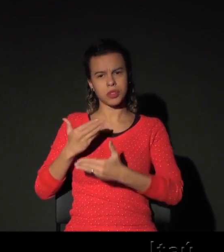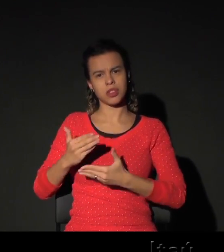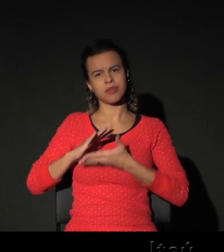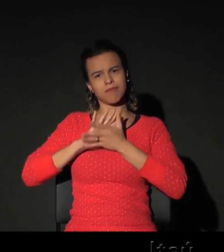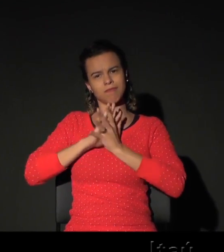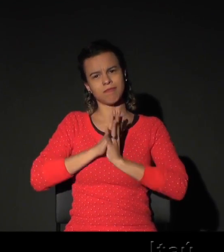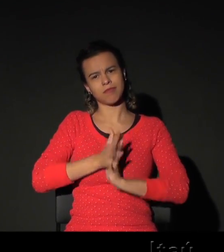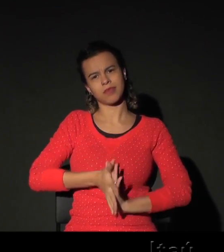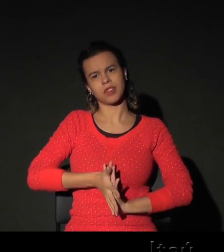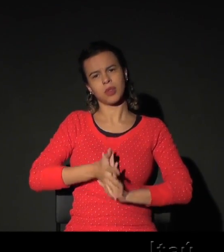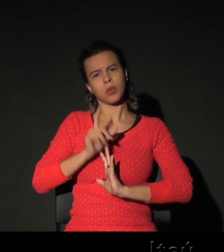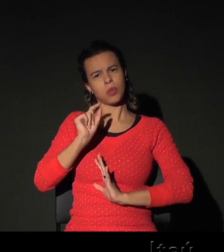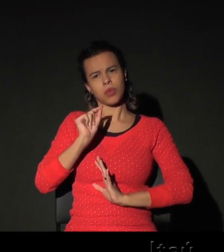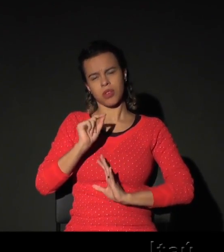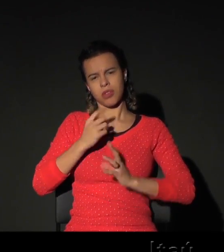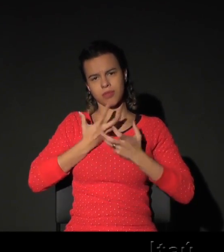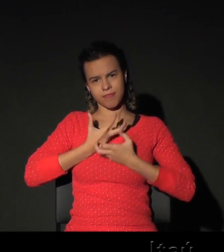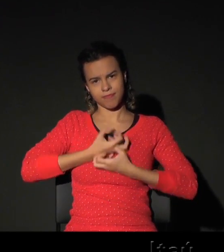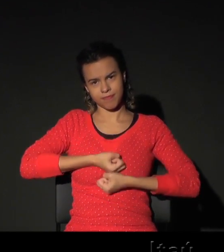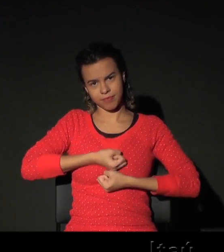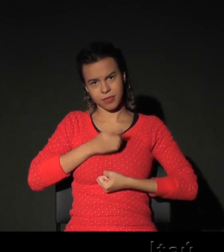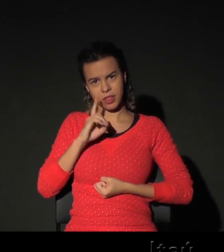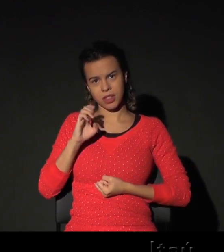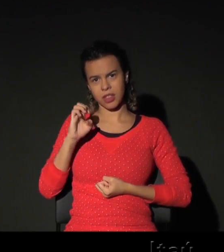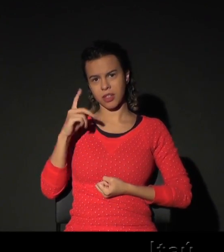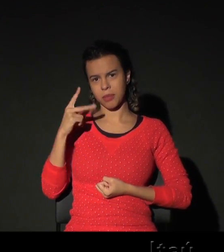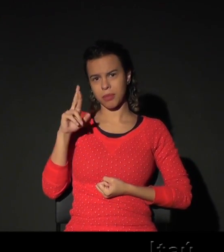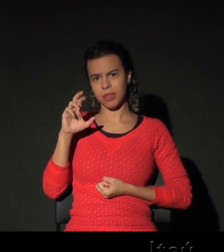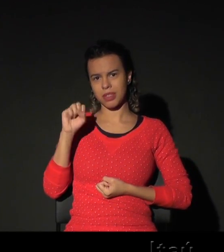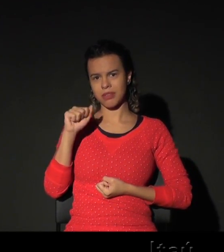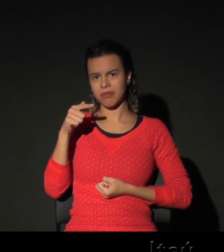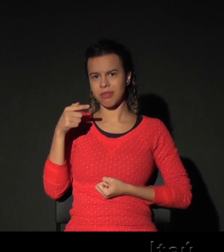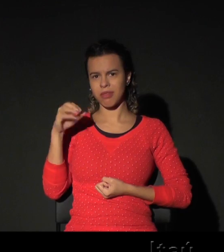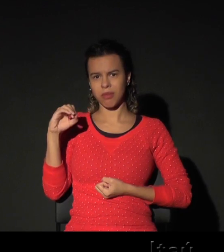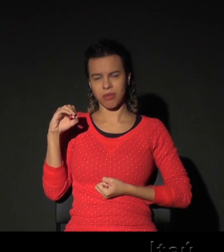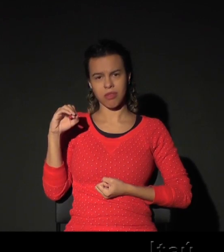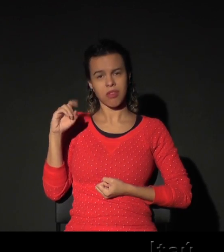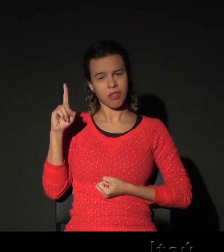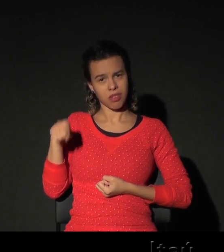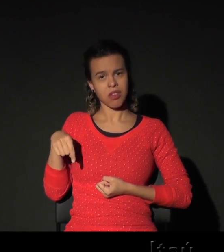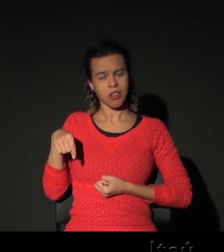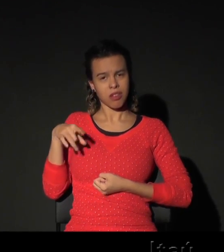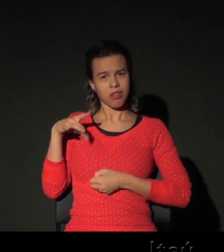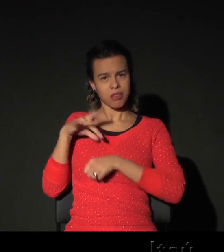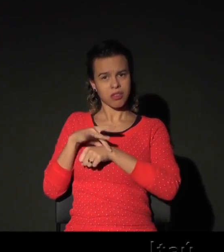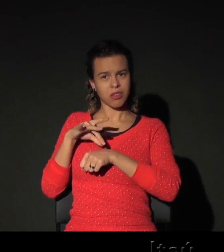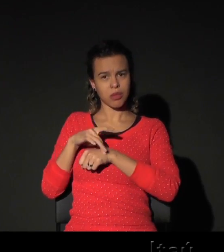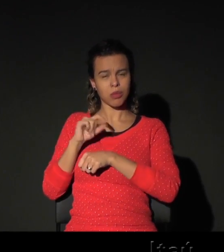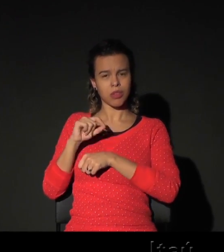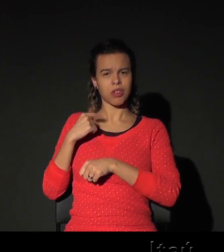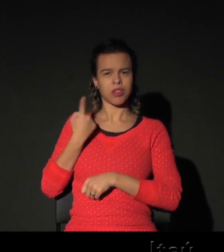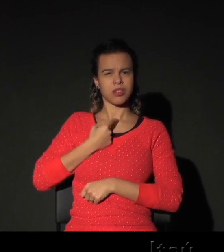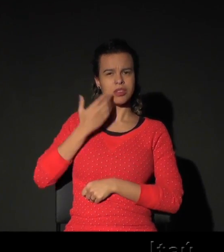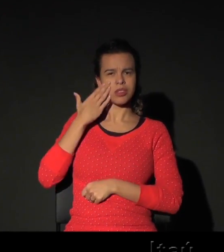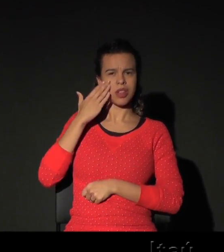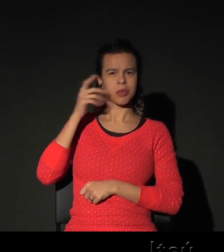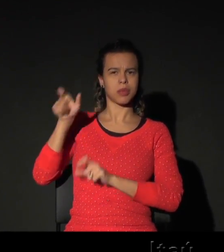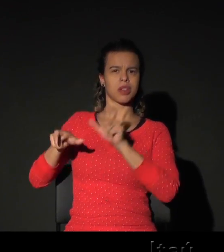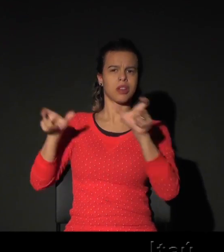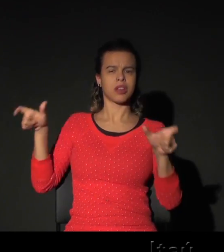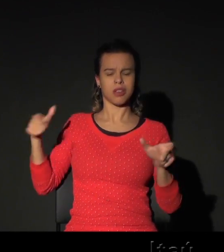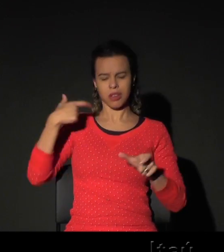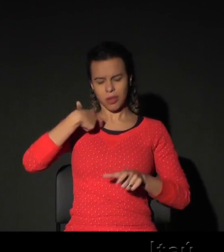destrutivo que é a depressão é o que isso é uma forma mesmo de não saber quem ele é na